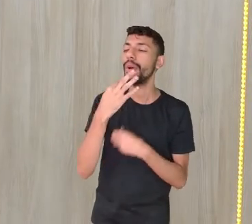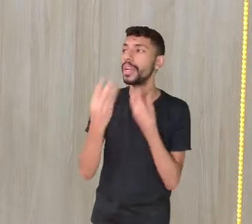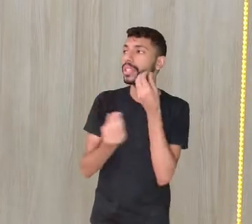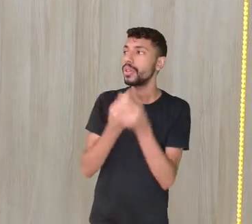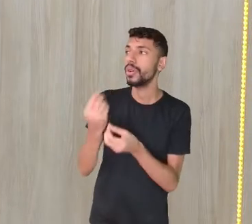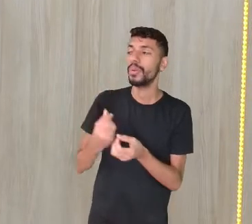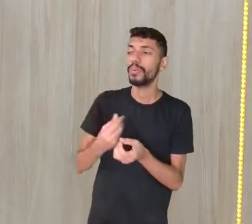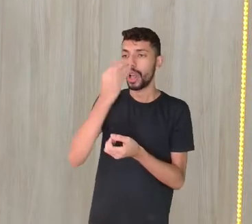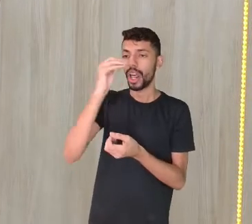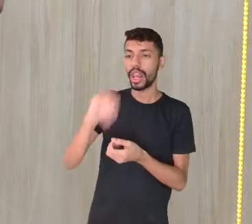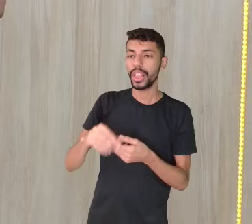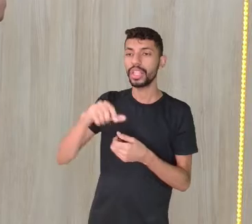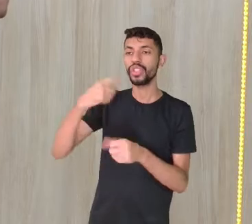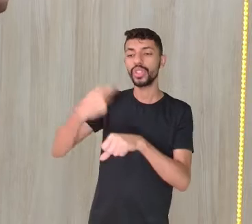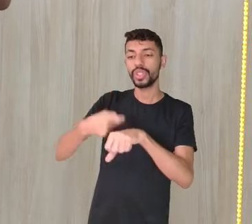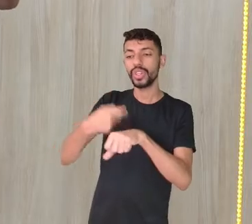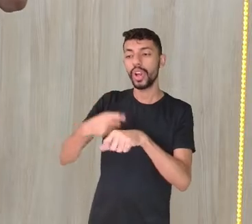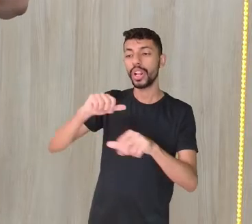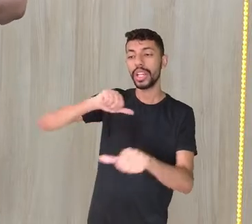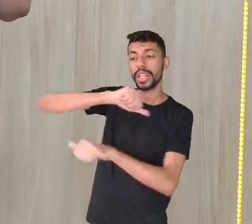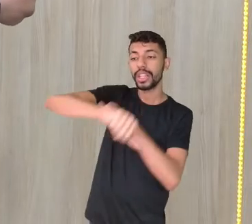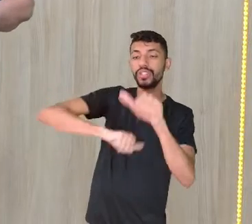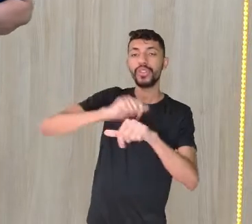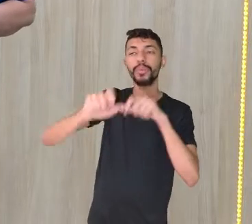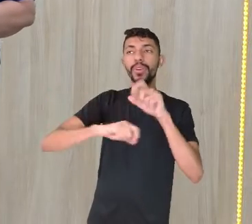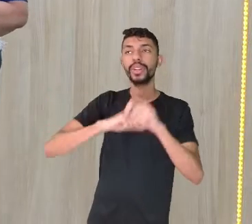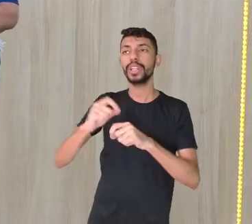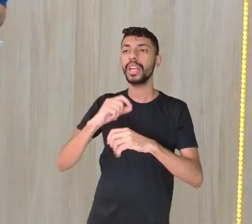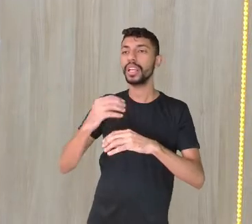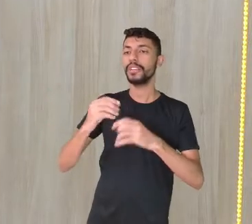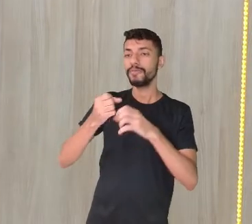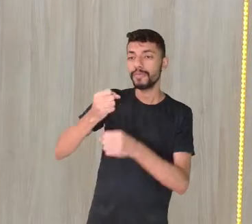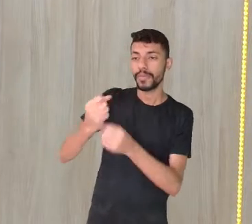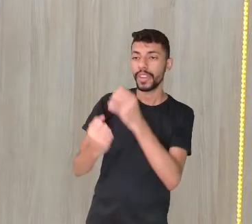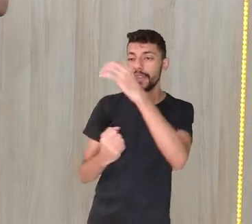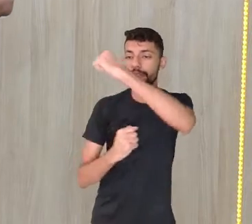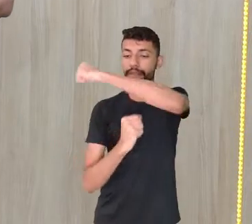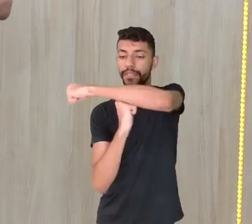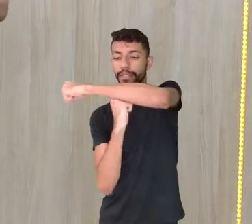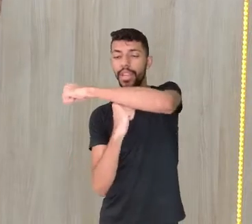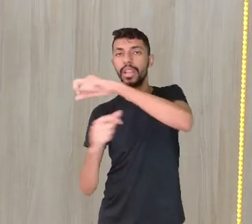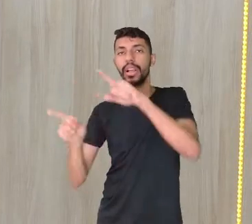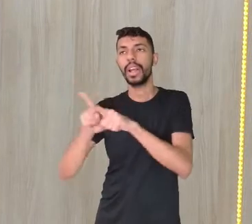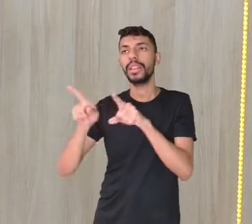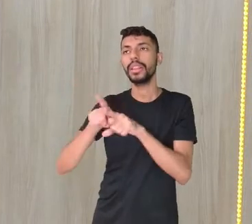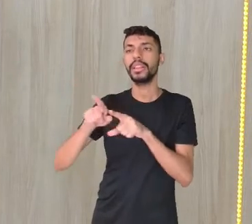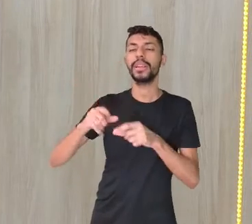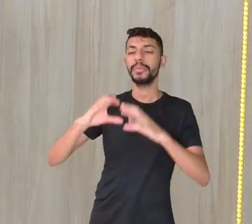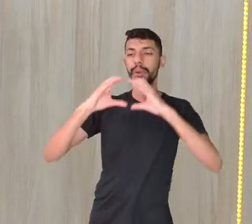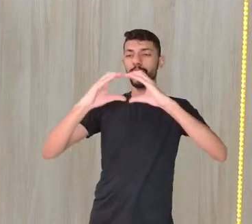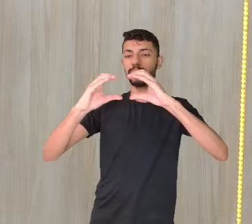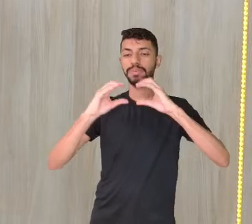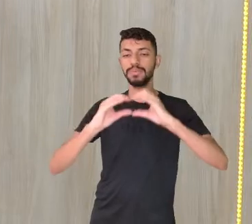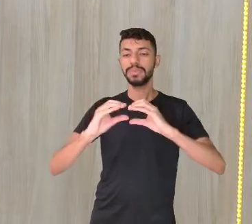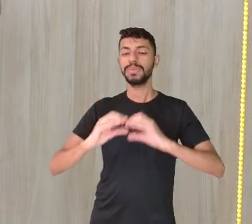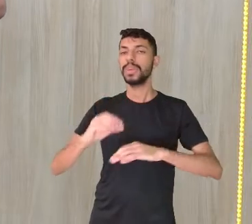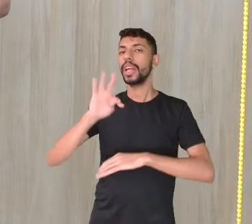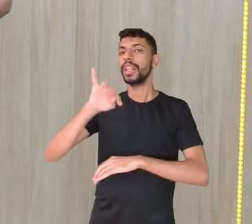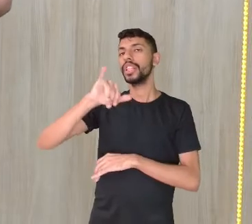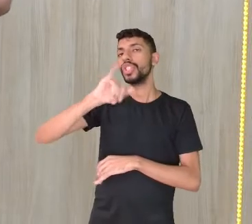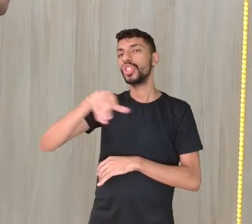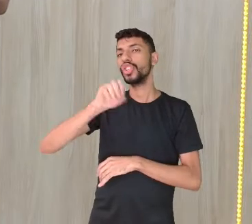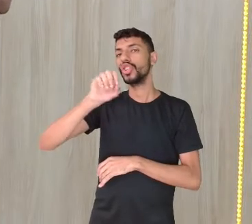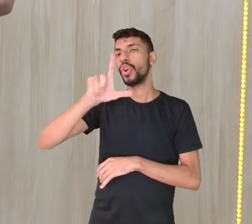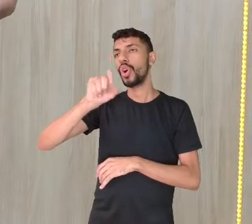se transformando aí em tijolos, em vigas de sustentação. E aí a questão dessa última imagem